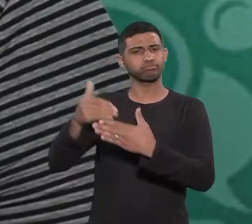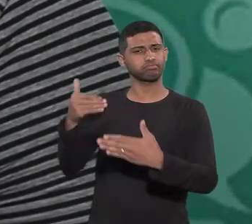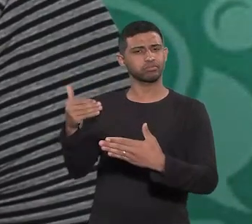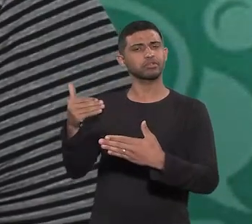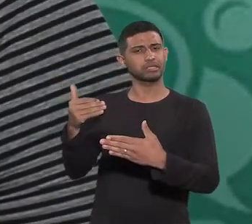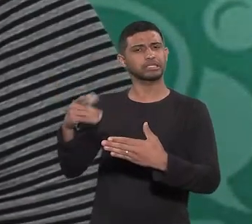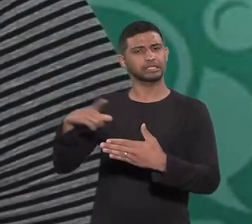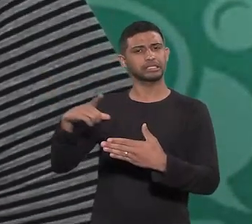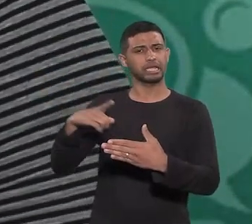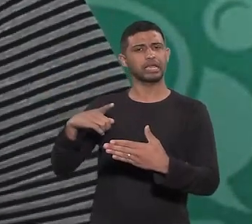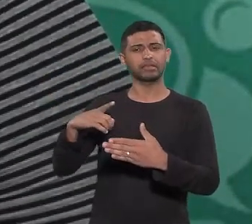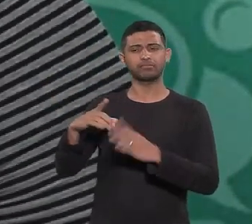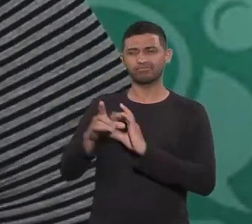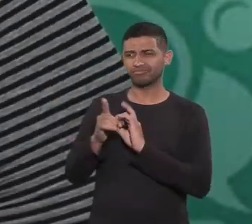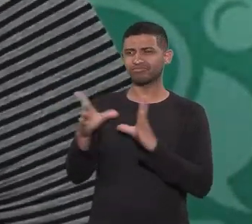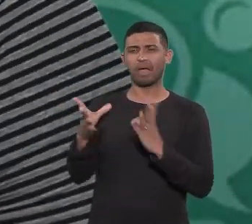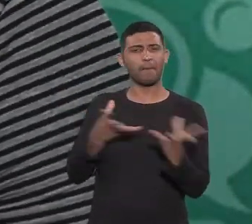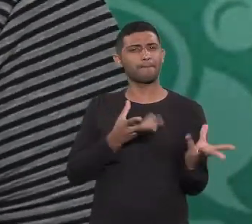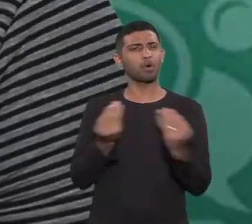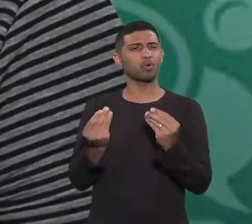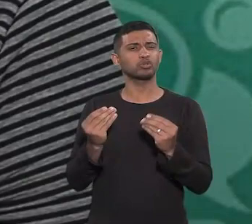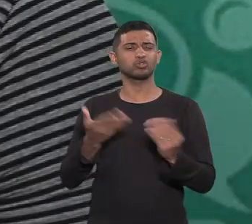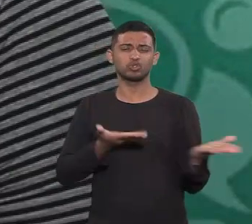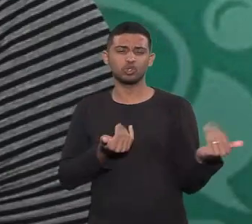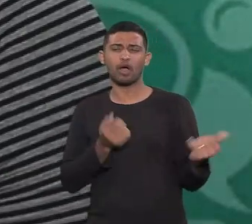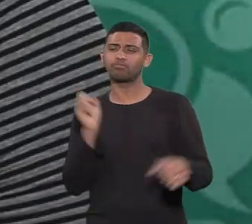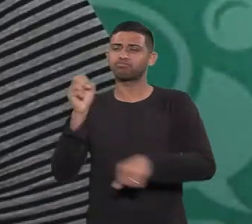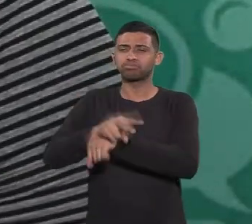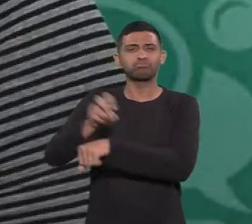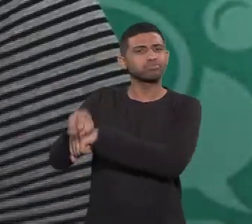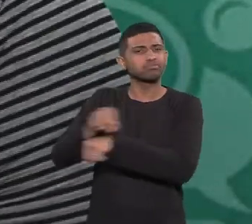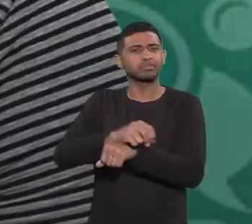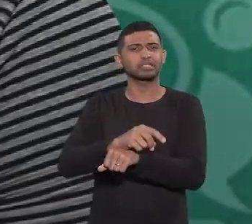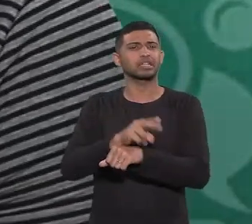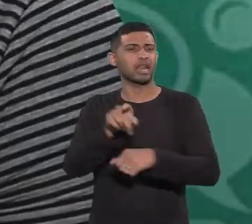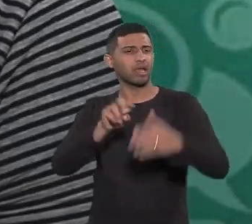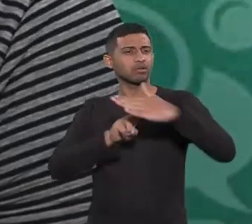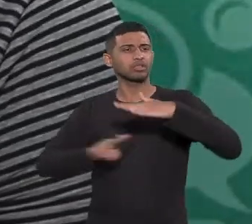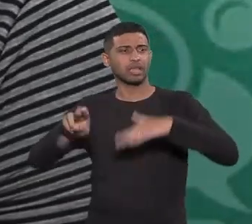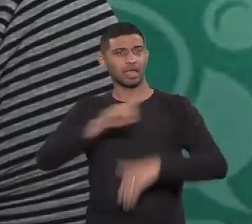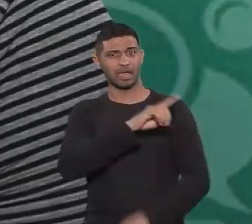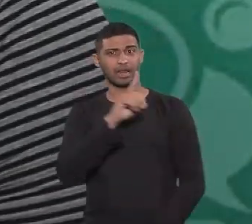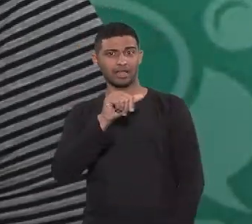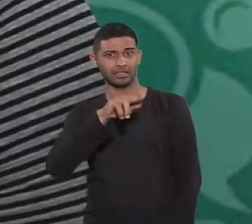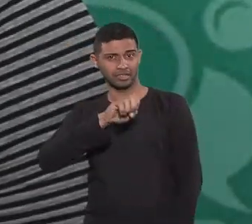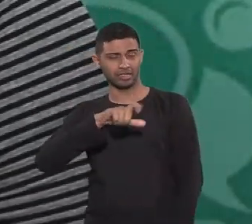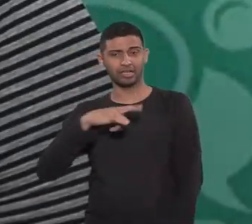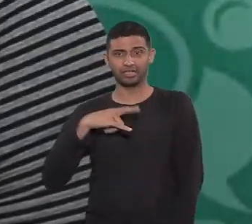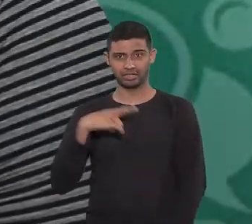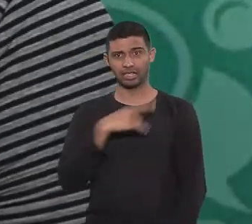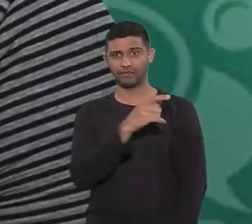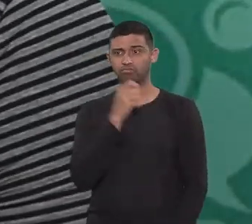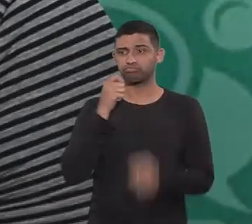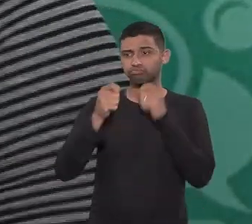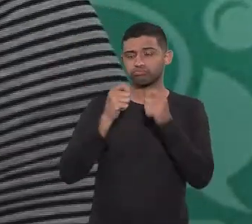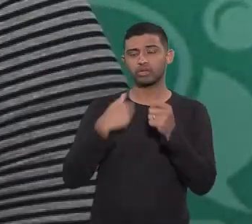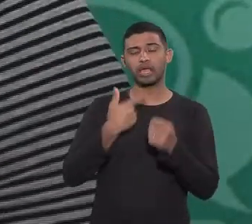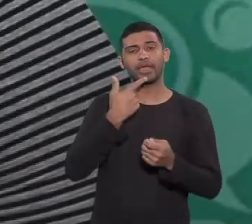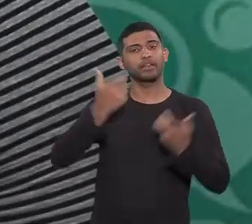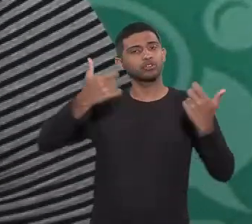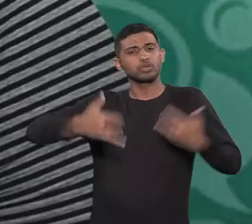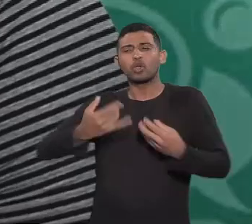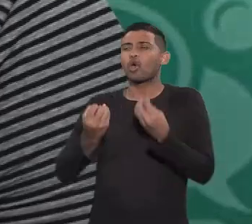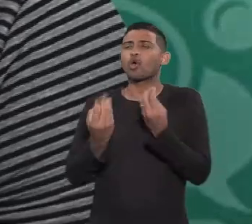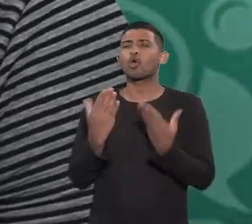uma democratização, muitos jovens entrando para a universidade, Até a Dani deu uma entrevista recentemente falando sobre isso, como as cotas foram